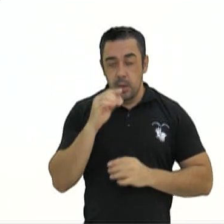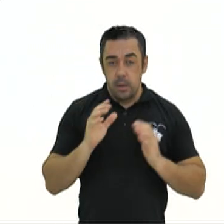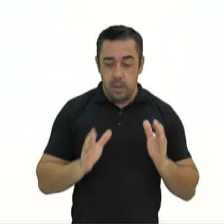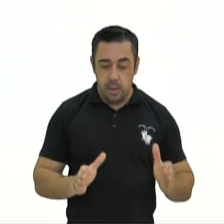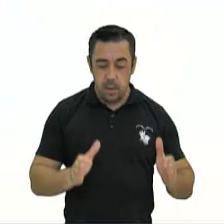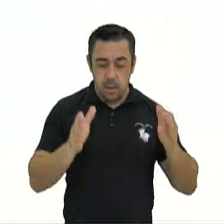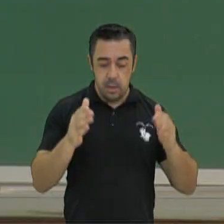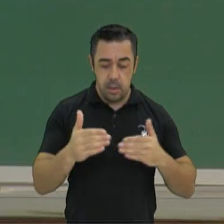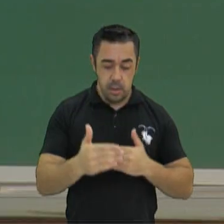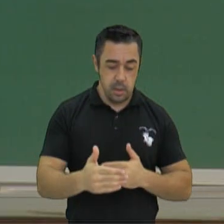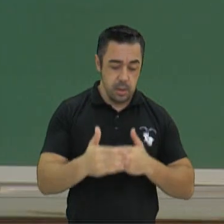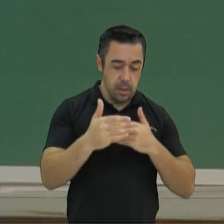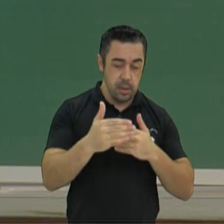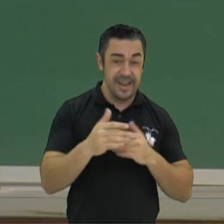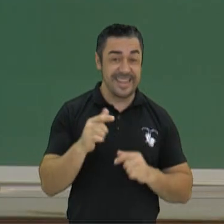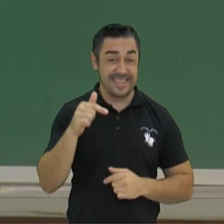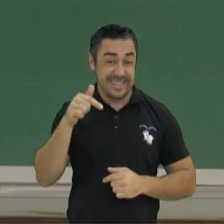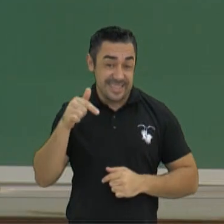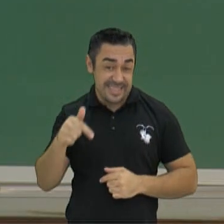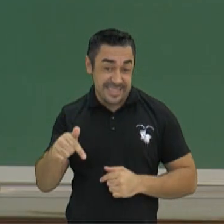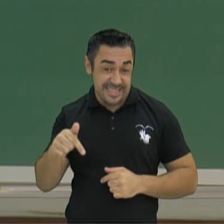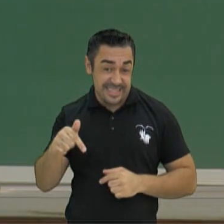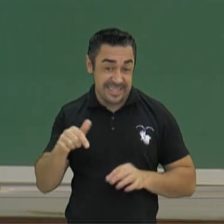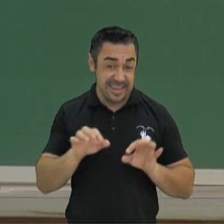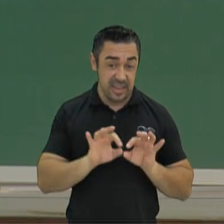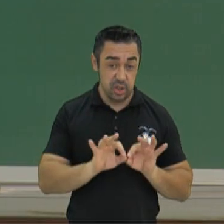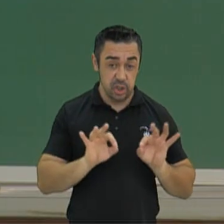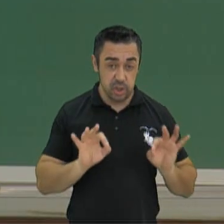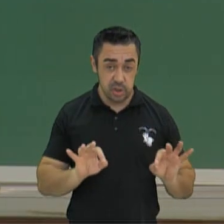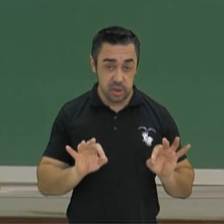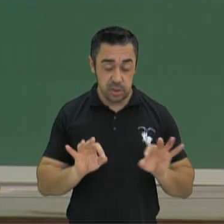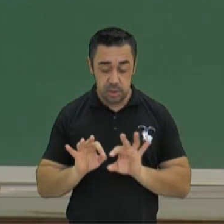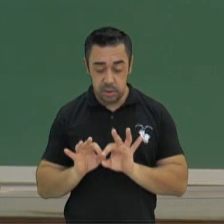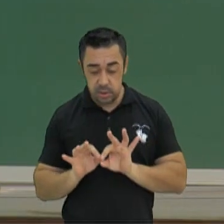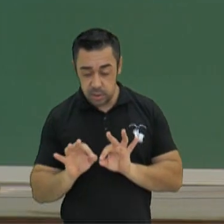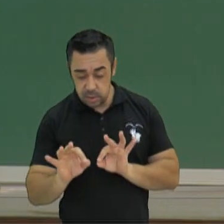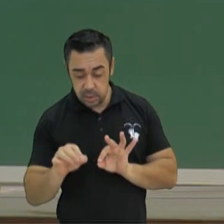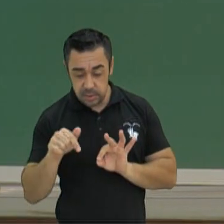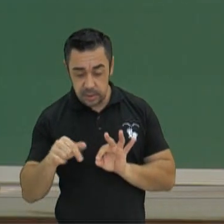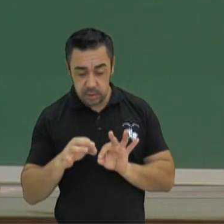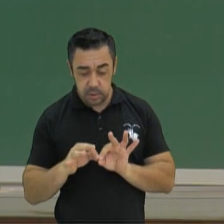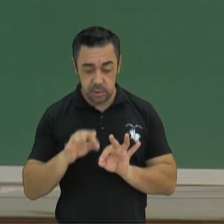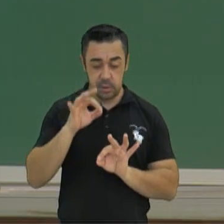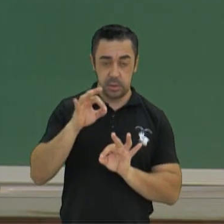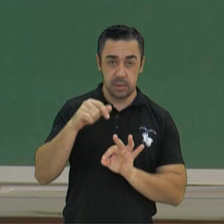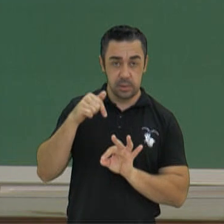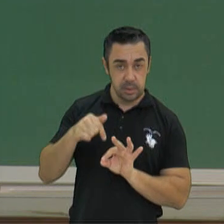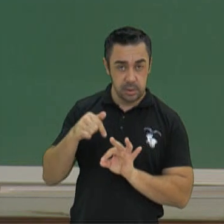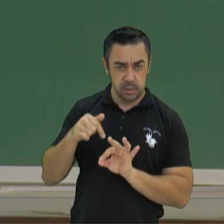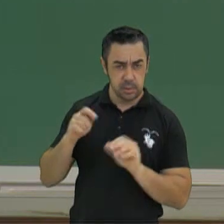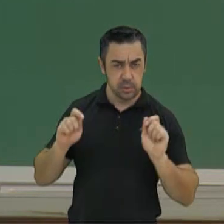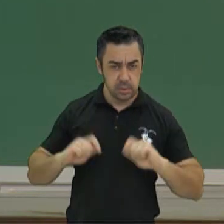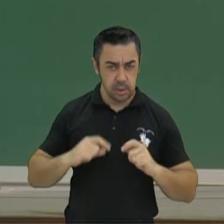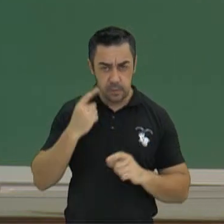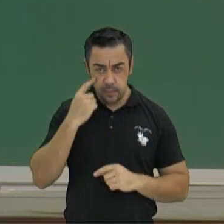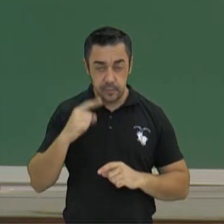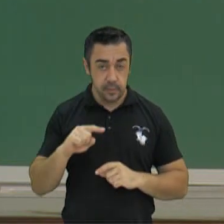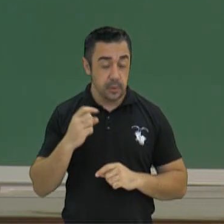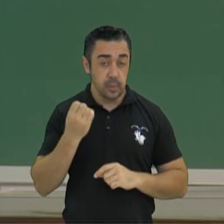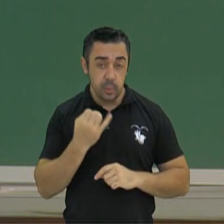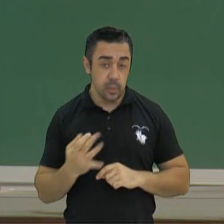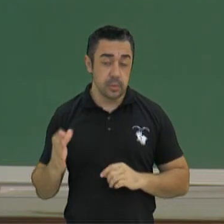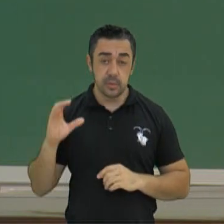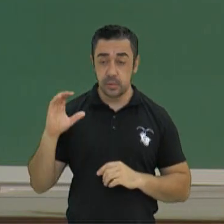um cubo e que tem a medida da aresta igual a 7, né? Podemos calcular o volume em